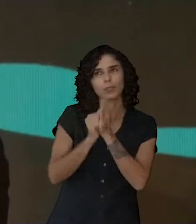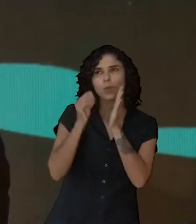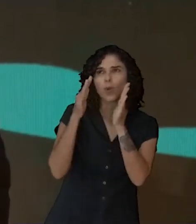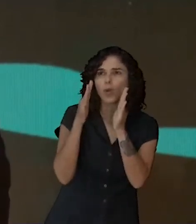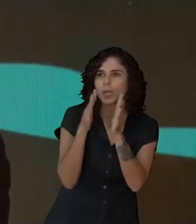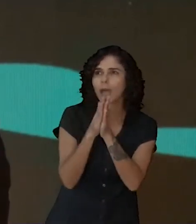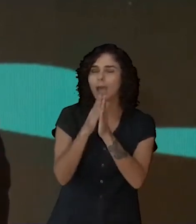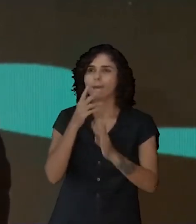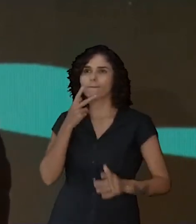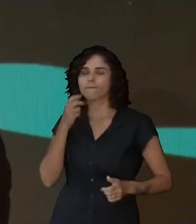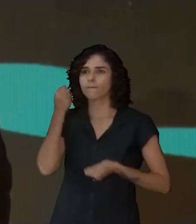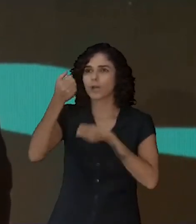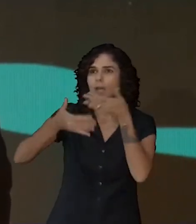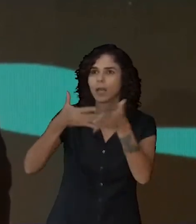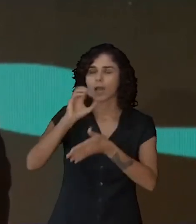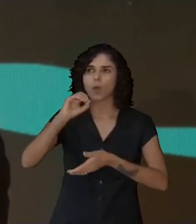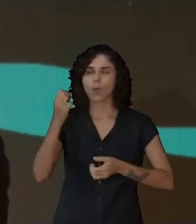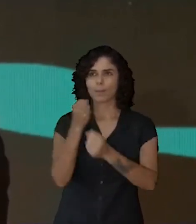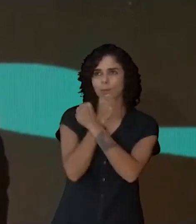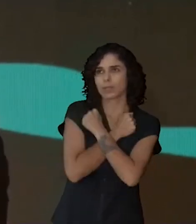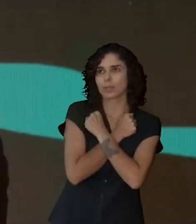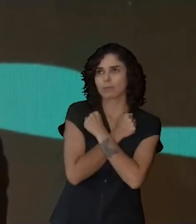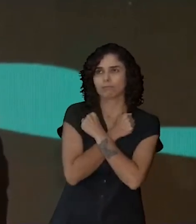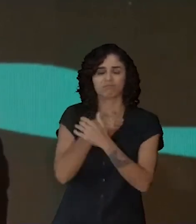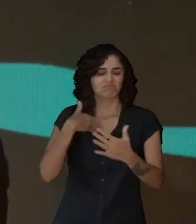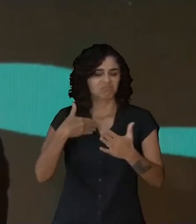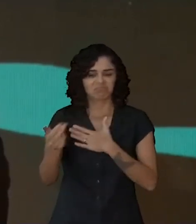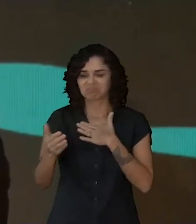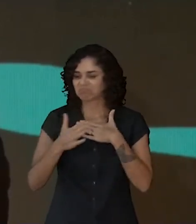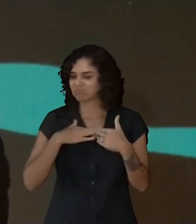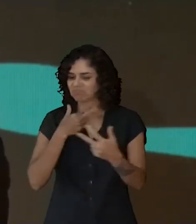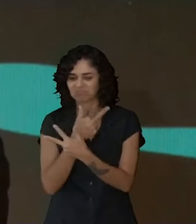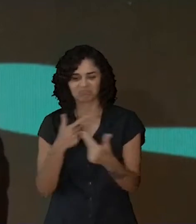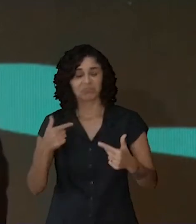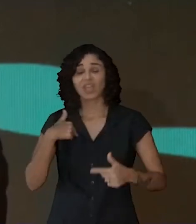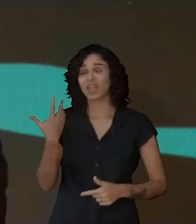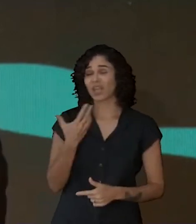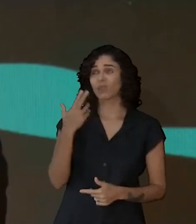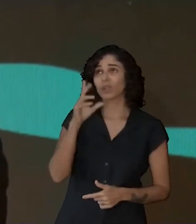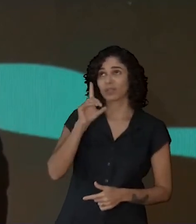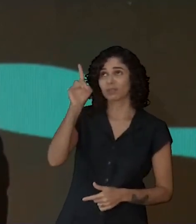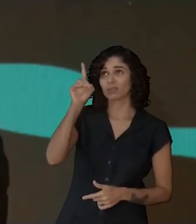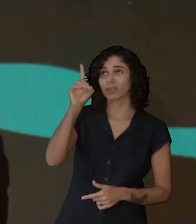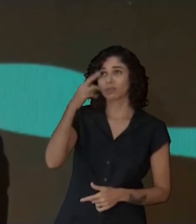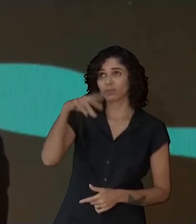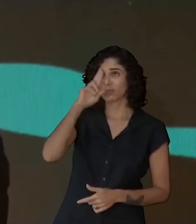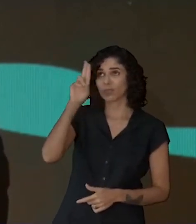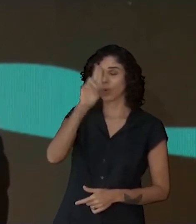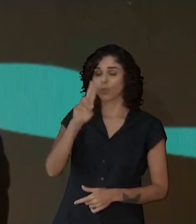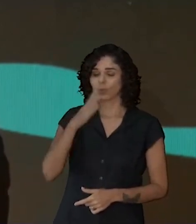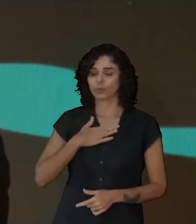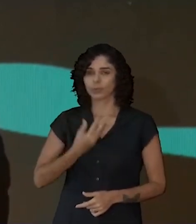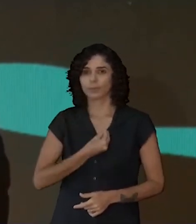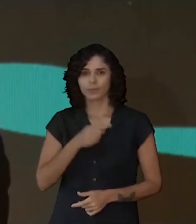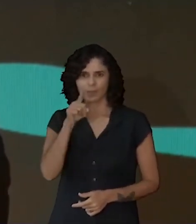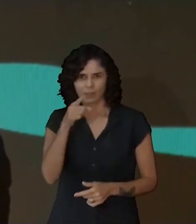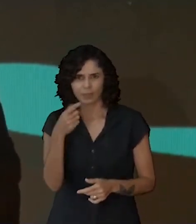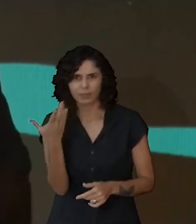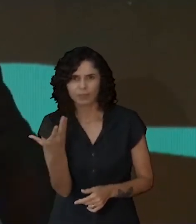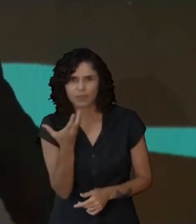um abraço, qualquer coisa, porque eu quero ser usado pelo Senhor. Você quer ser usado pelo